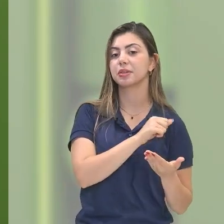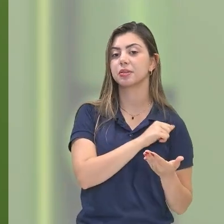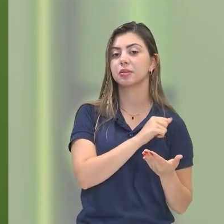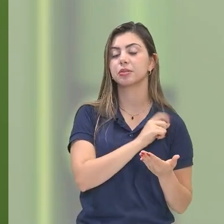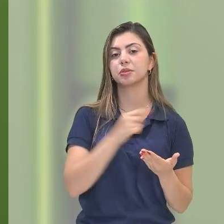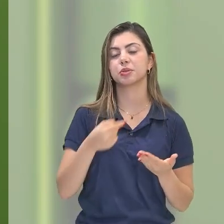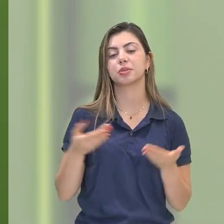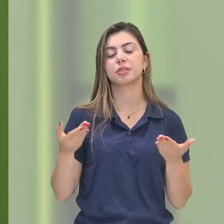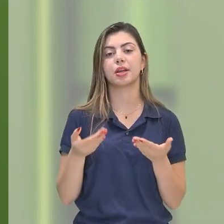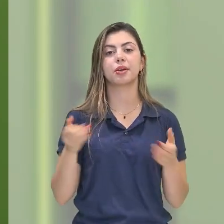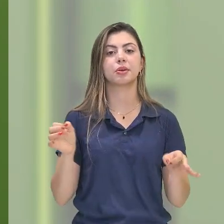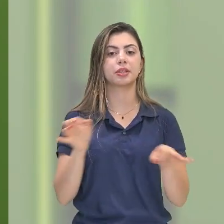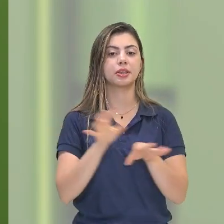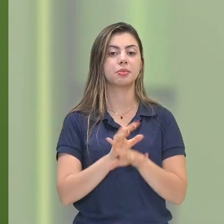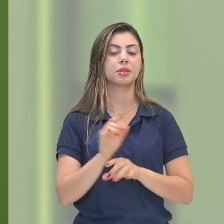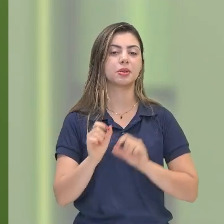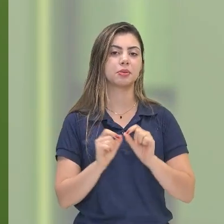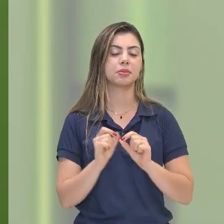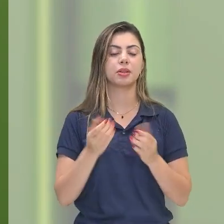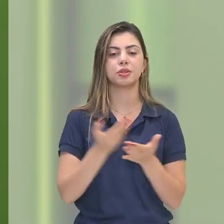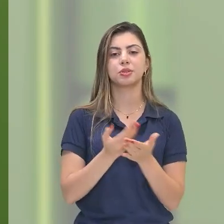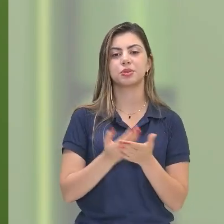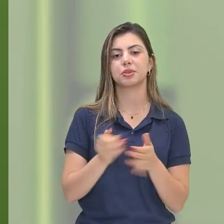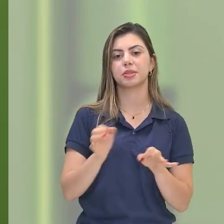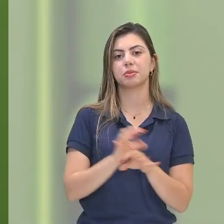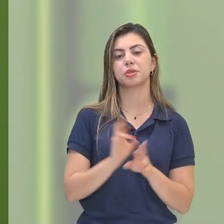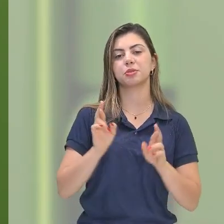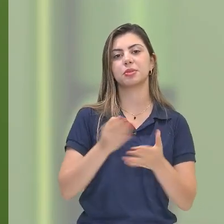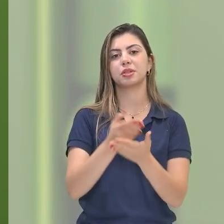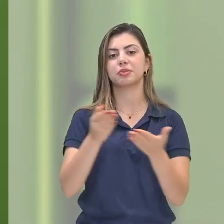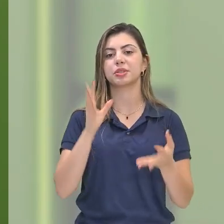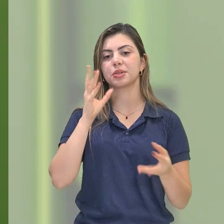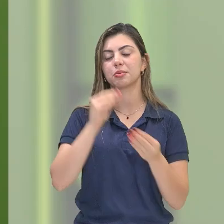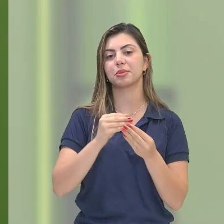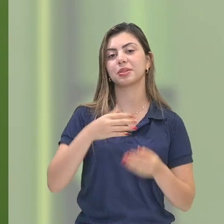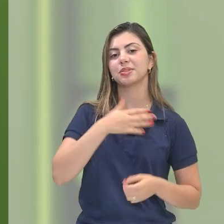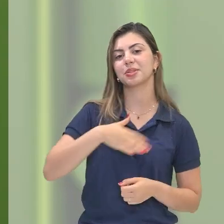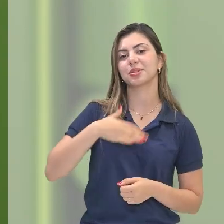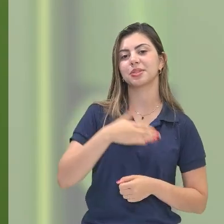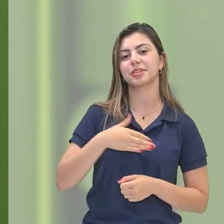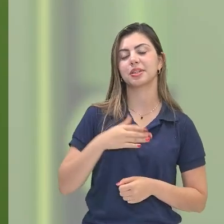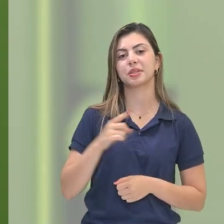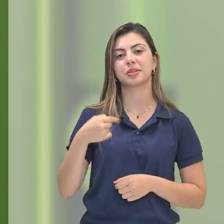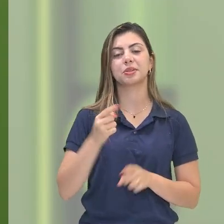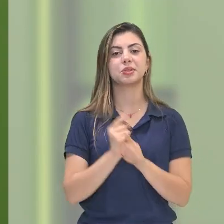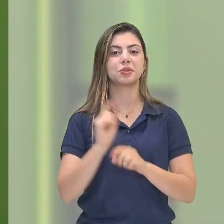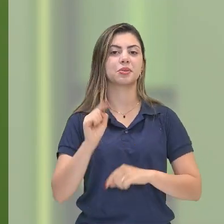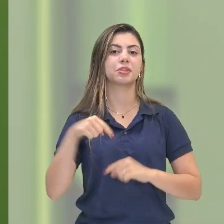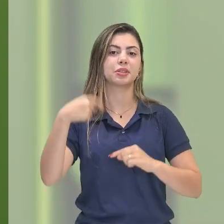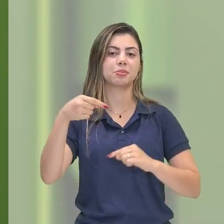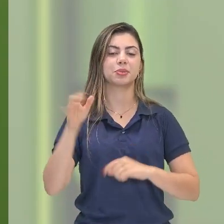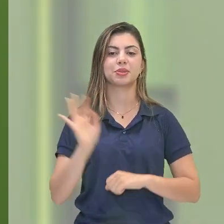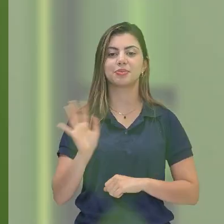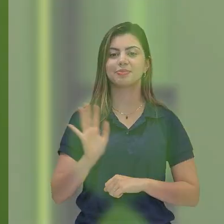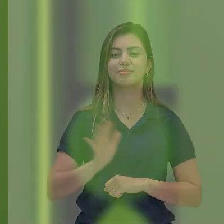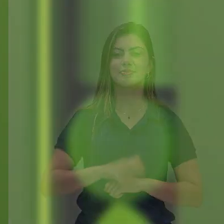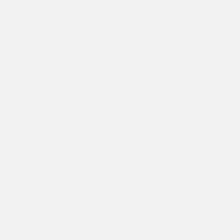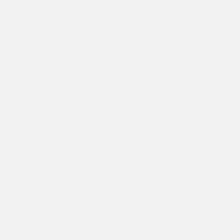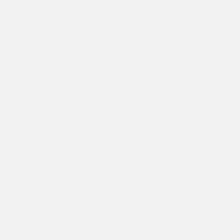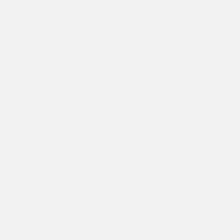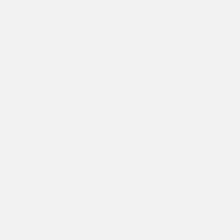Nós encerramos por aqui a nossa aula. Eu espero que vocês tenham entendido e gostado. E a gente volta numa próxima oportunidade.